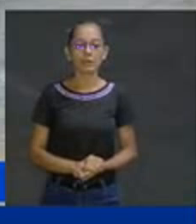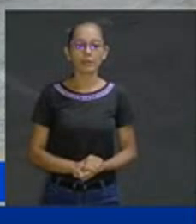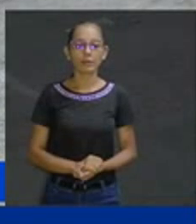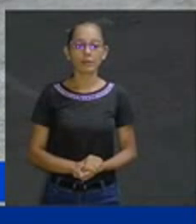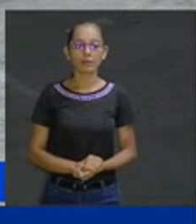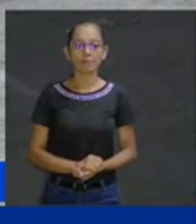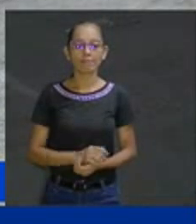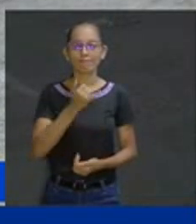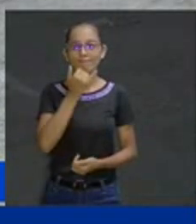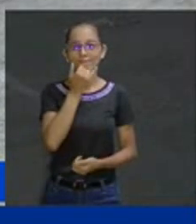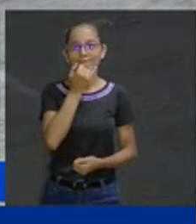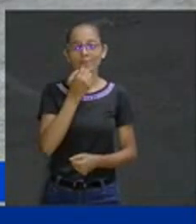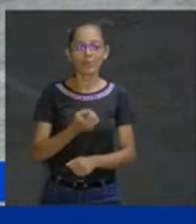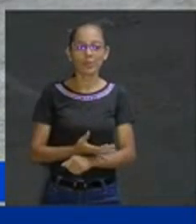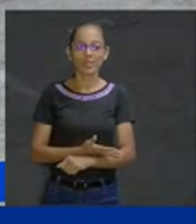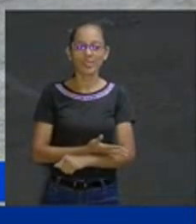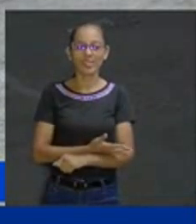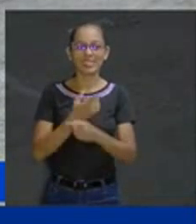Desculpe ter me emocionado.